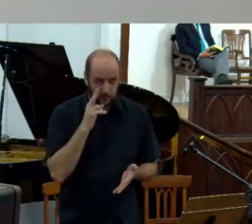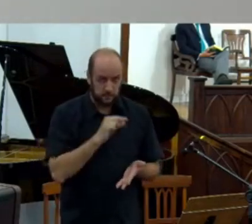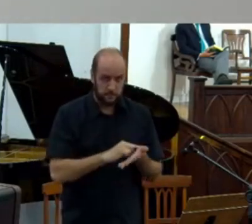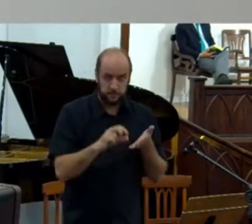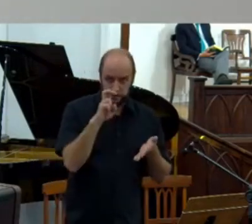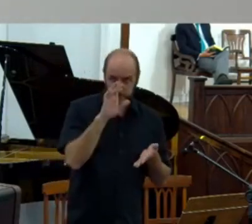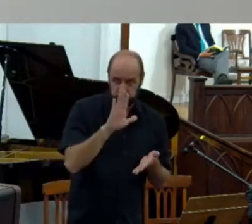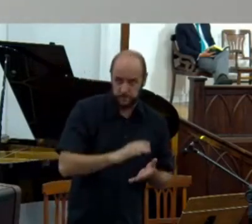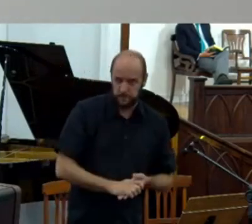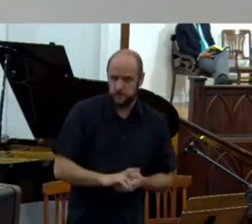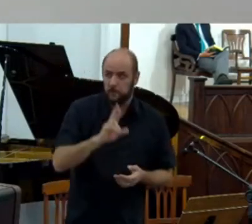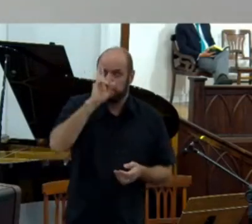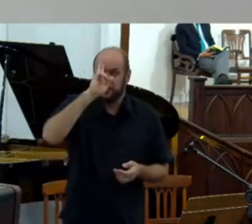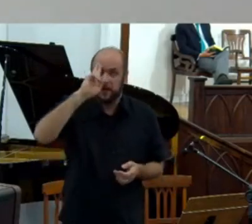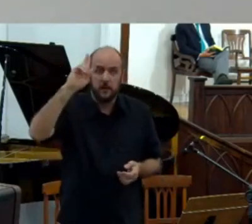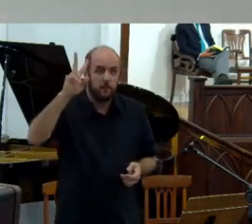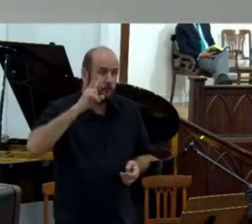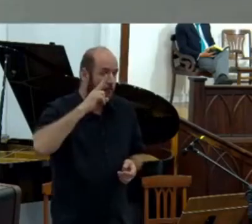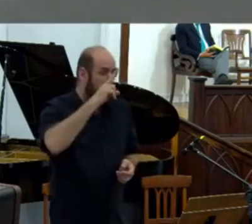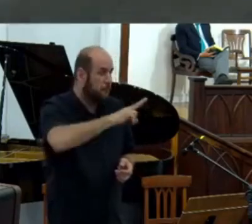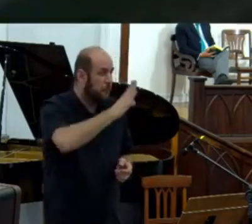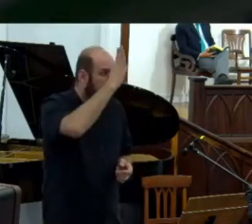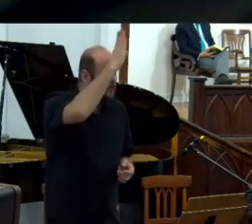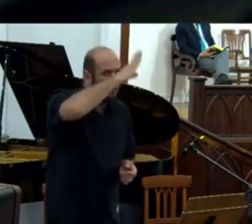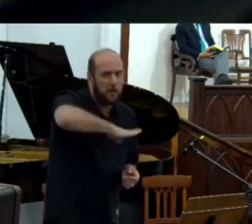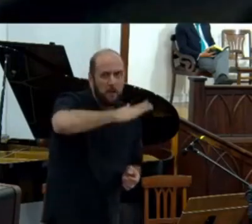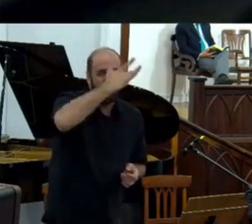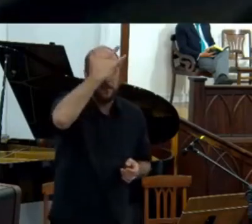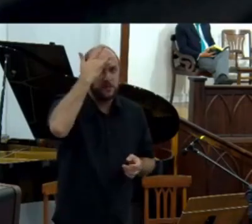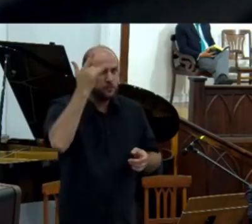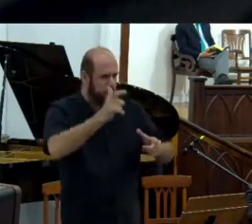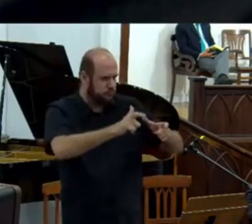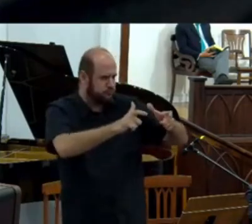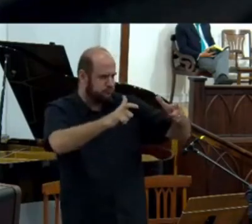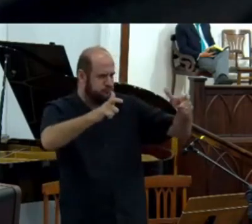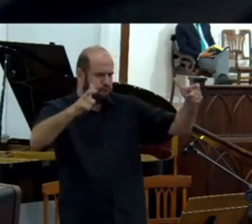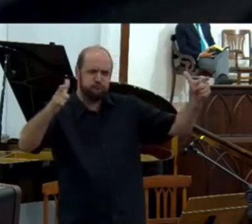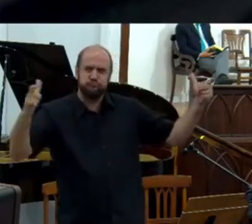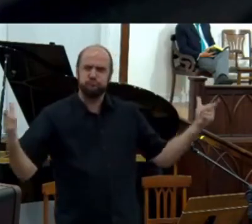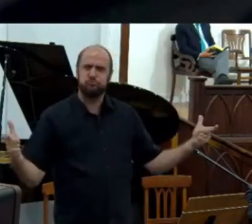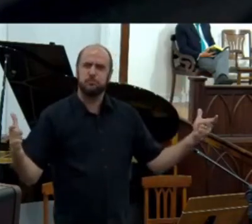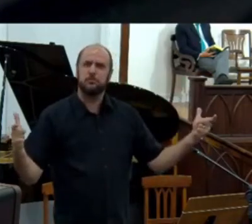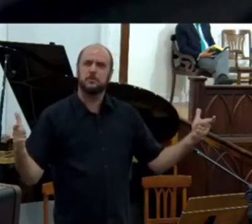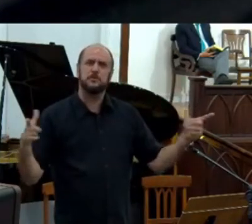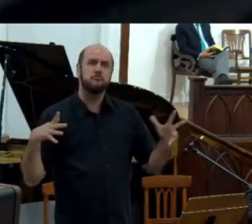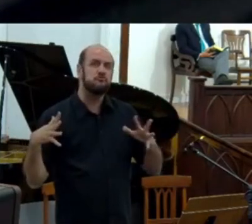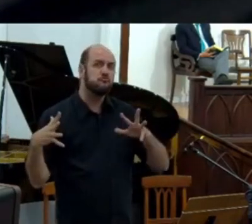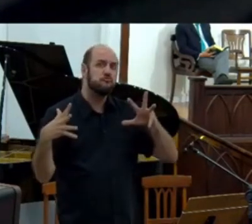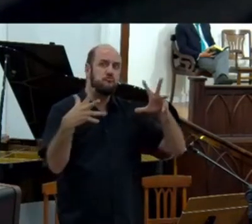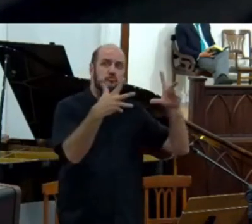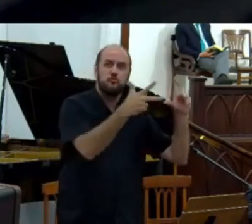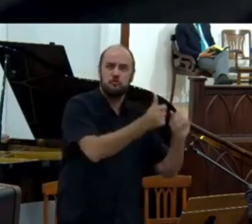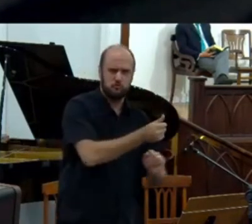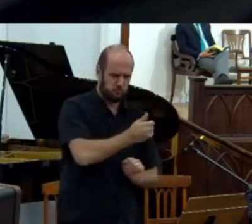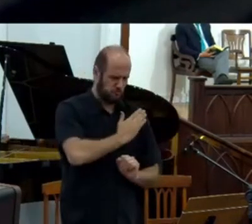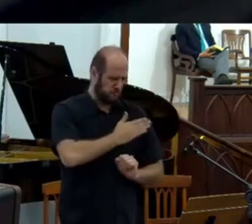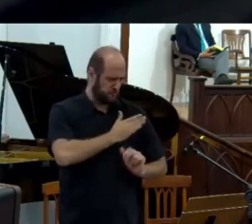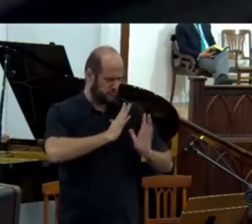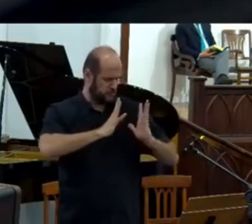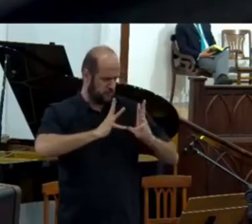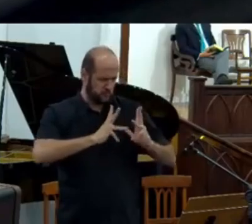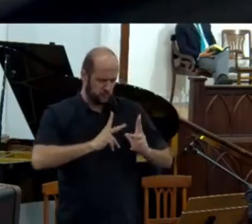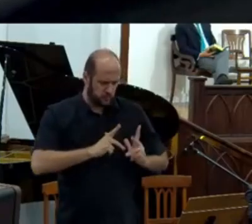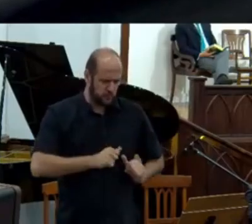O Senhor viu que a maldade das pessoas havia se multiplicado na terra e que todo o desígnio do coração delas